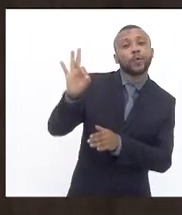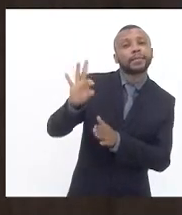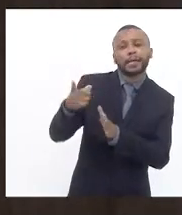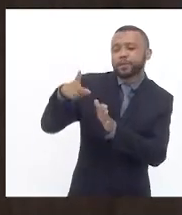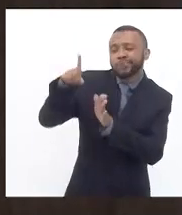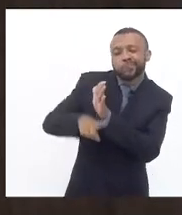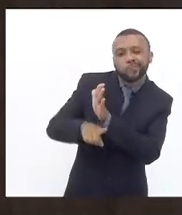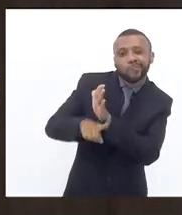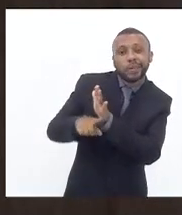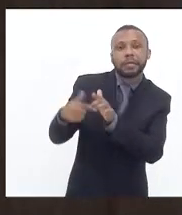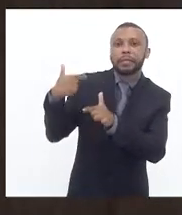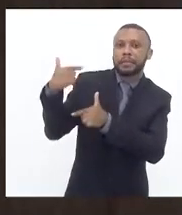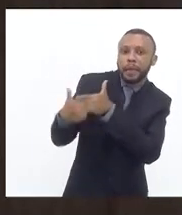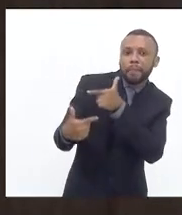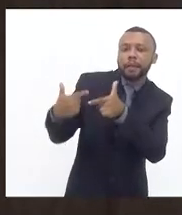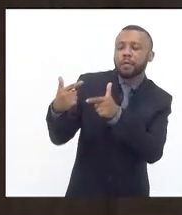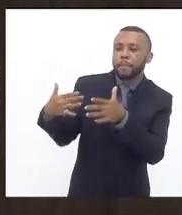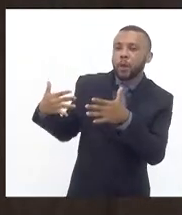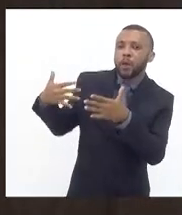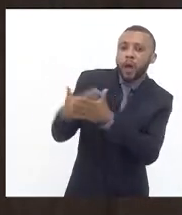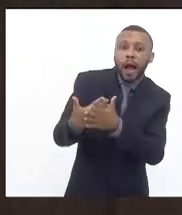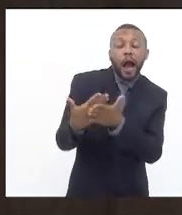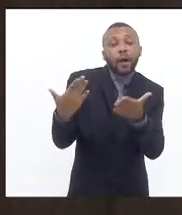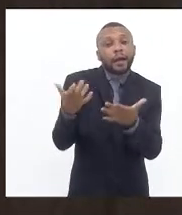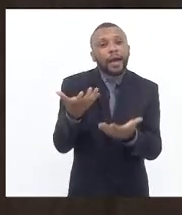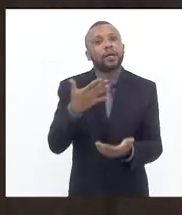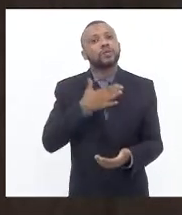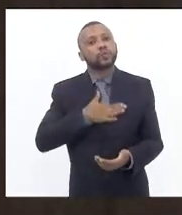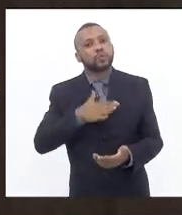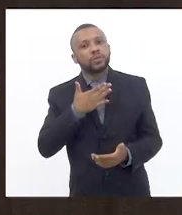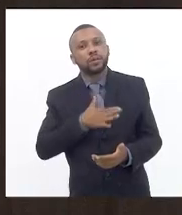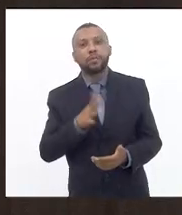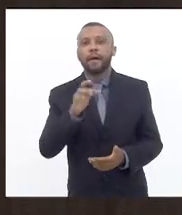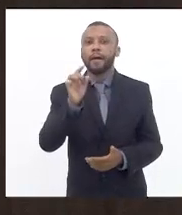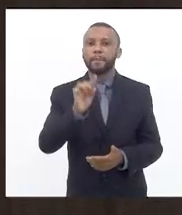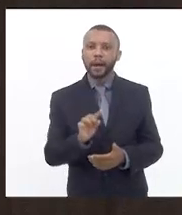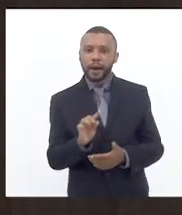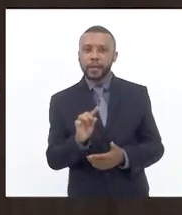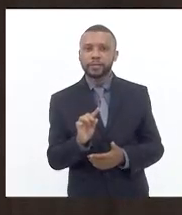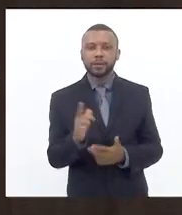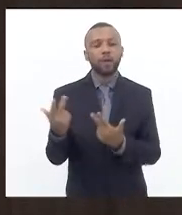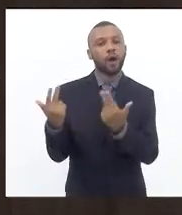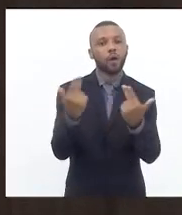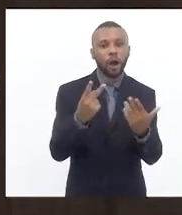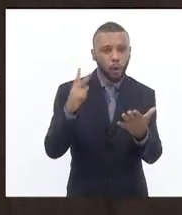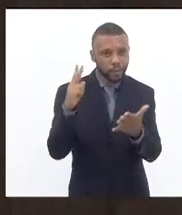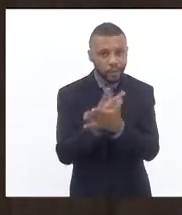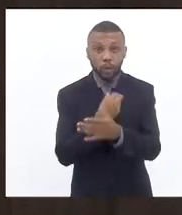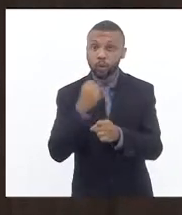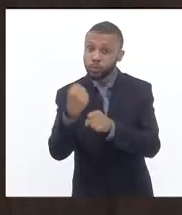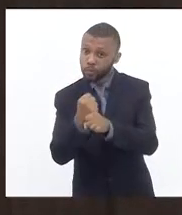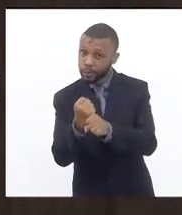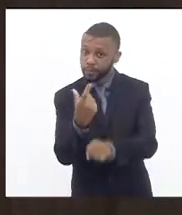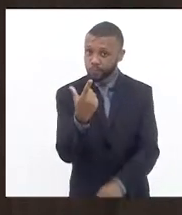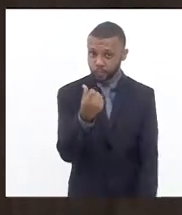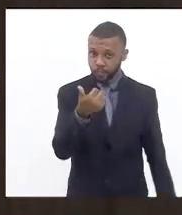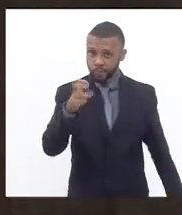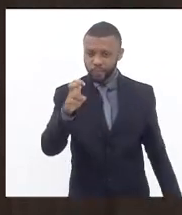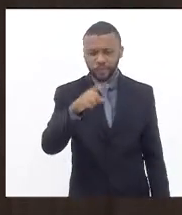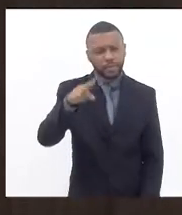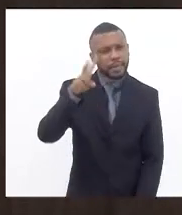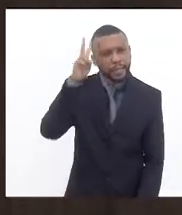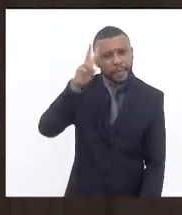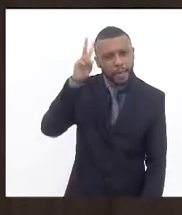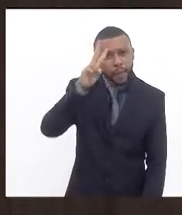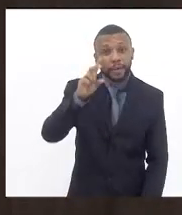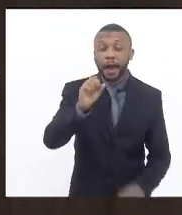vida inteira e agora querem curtir o seu período de paz e vão ter mesmo assim uma voz como foi também lá em 2015 que todo mundo se lembra